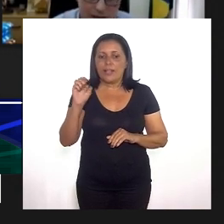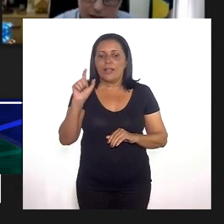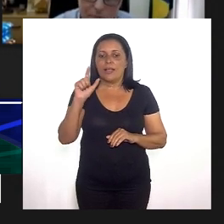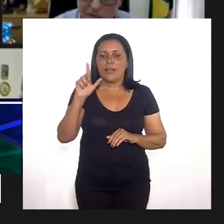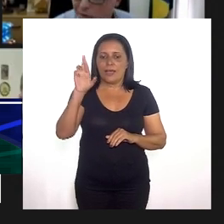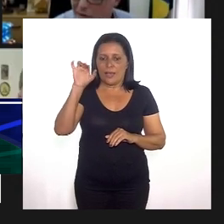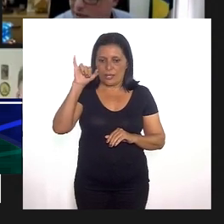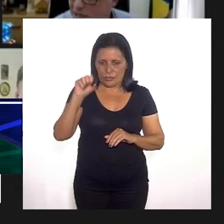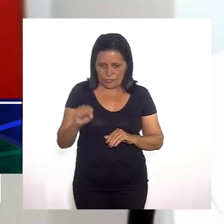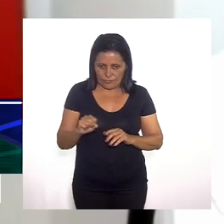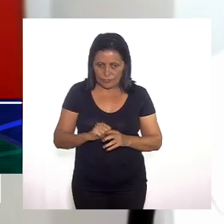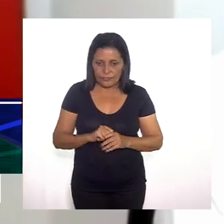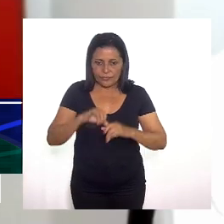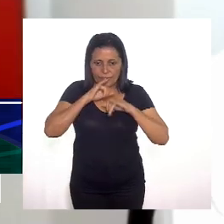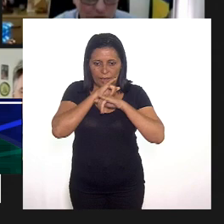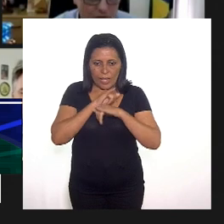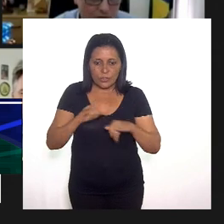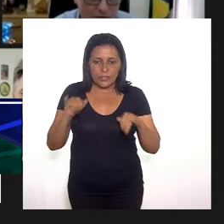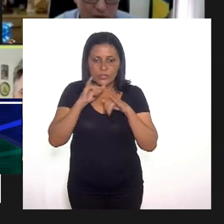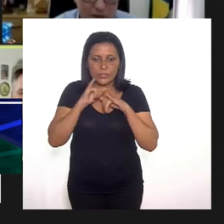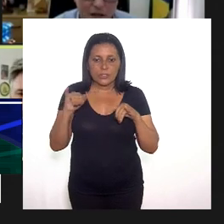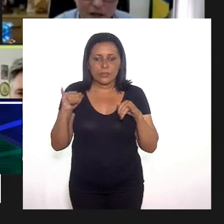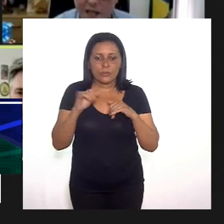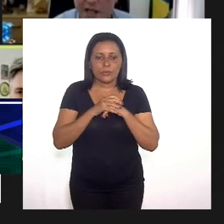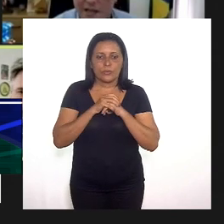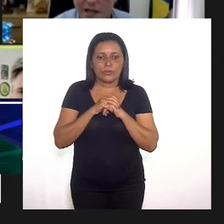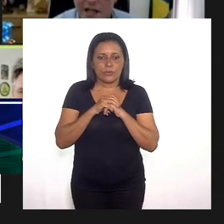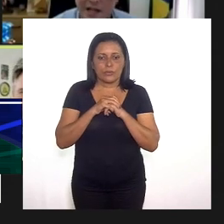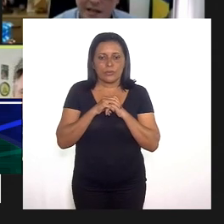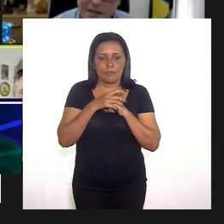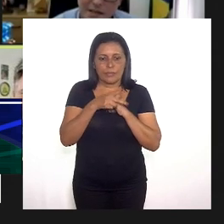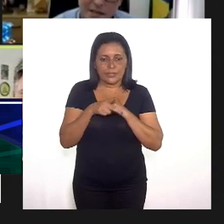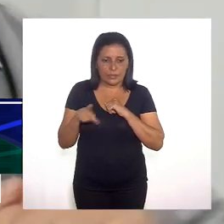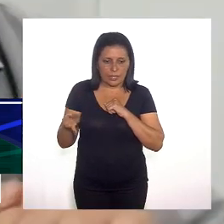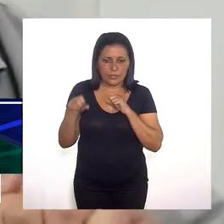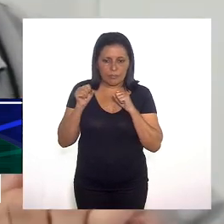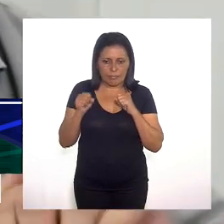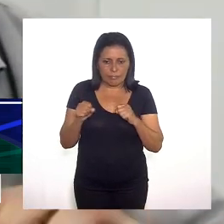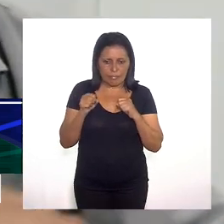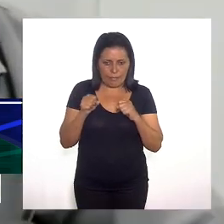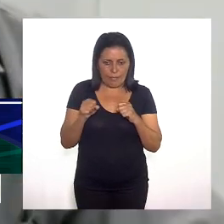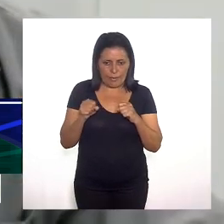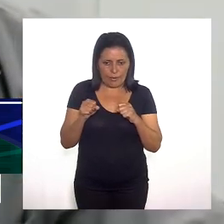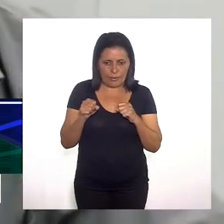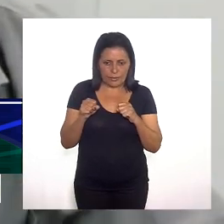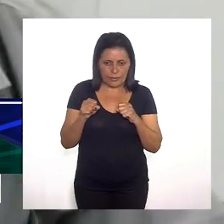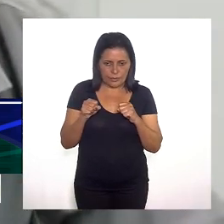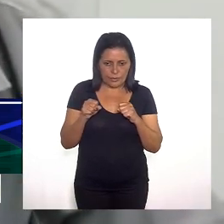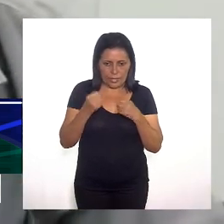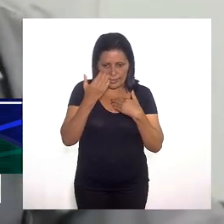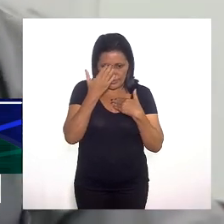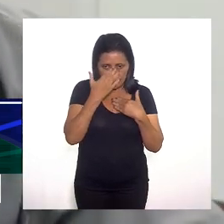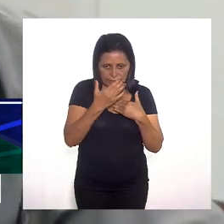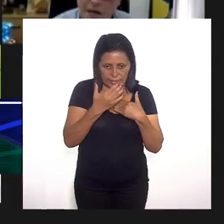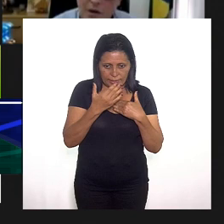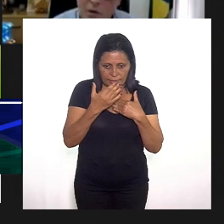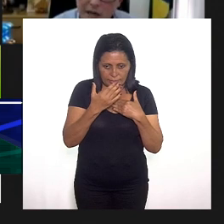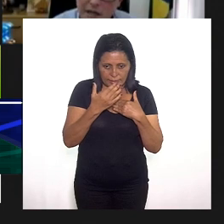19. Anuncio, projeto... Presidente, posso só fazer um pela ordem rapidinho para agradecer o deputado